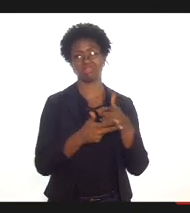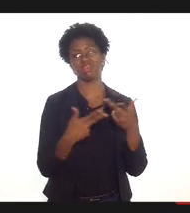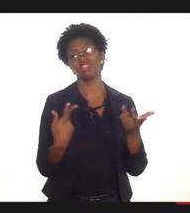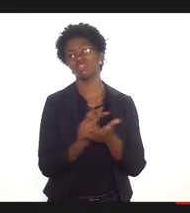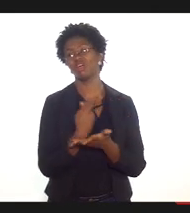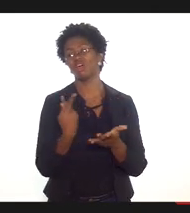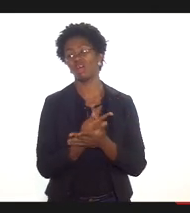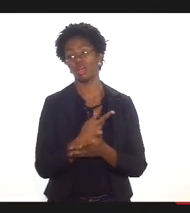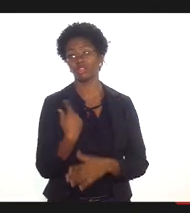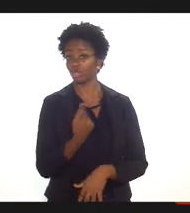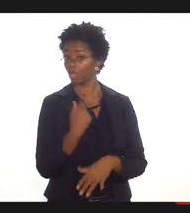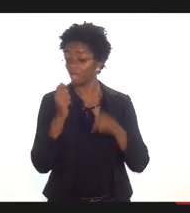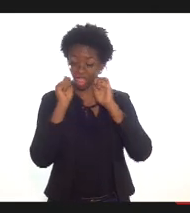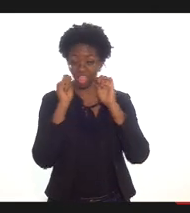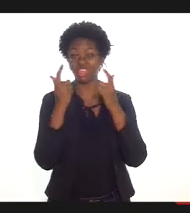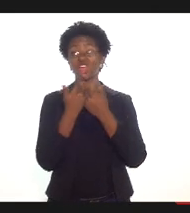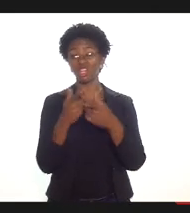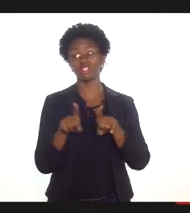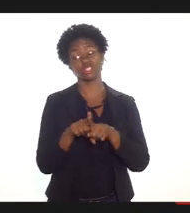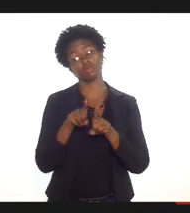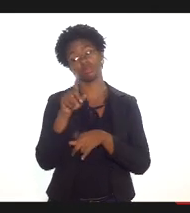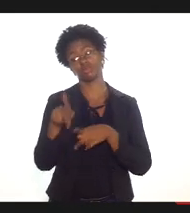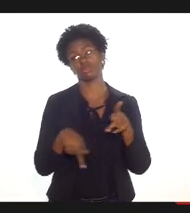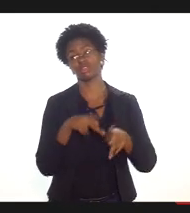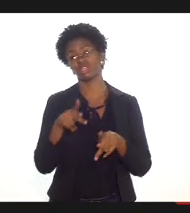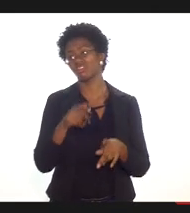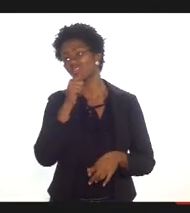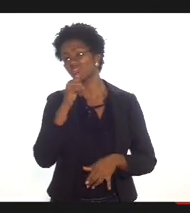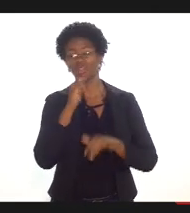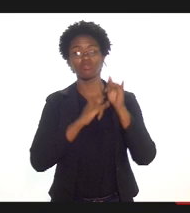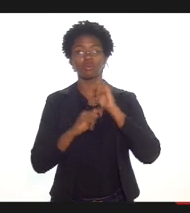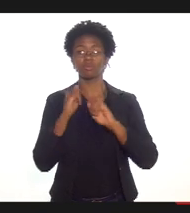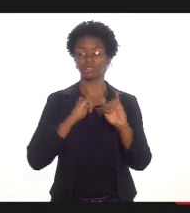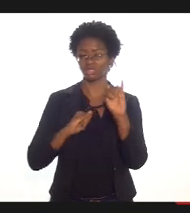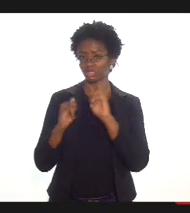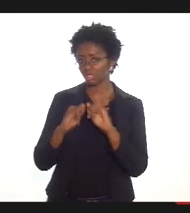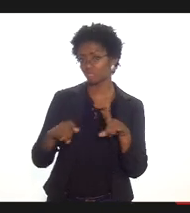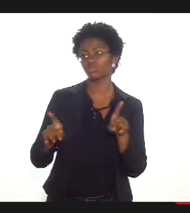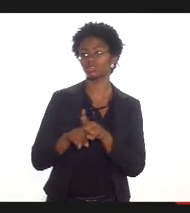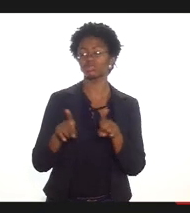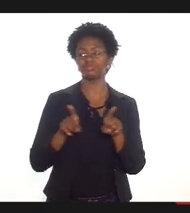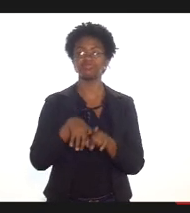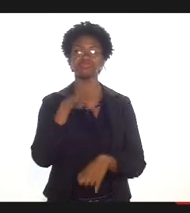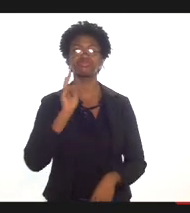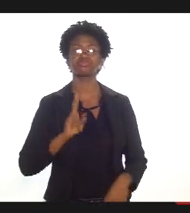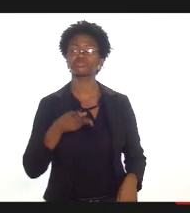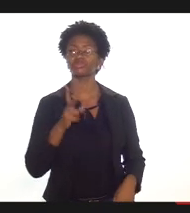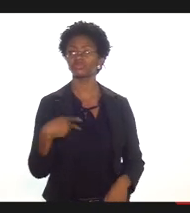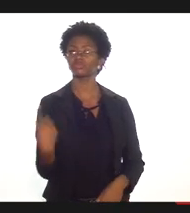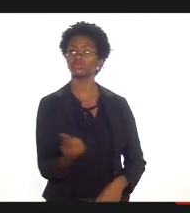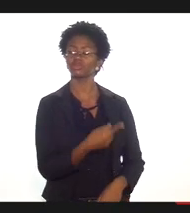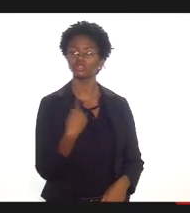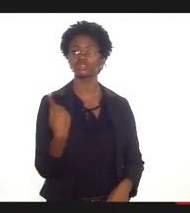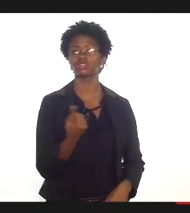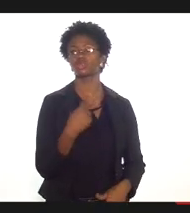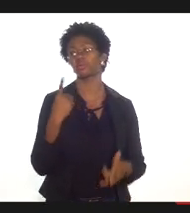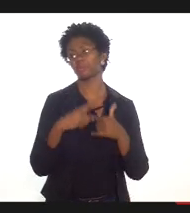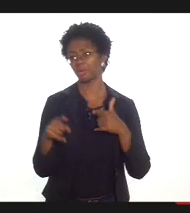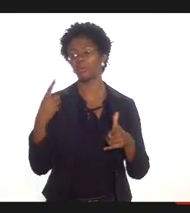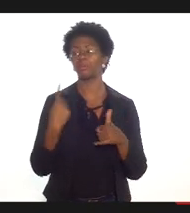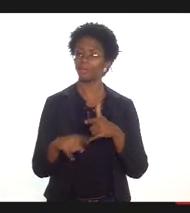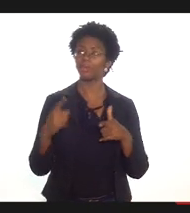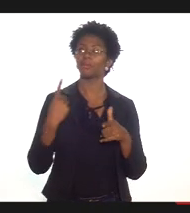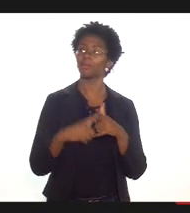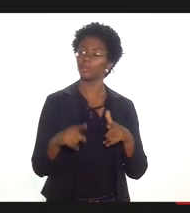Assembleia Legislativa, mas para toda a população. É uma rede que, volta e meia, nós estamos tendo